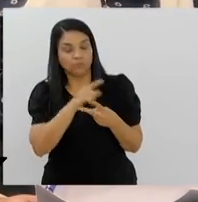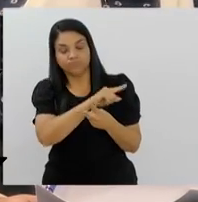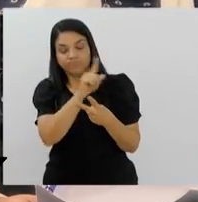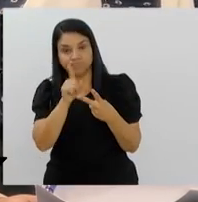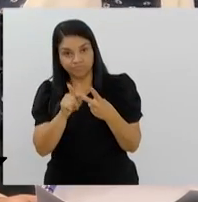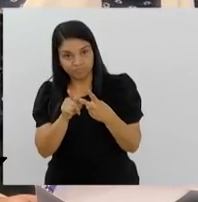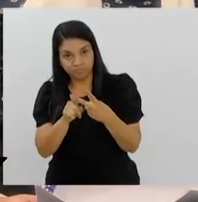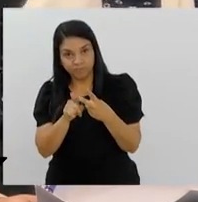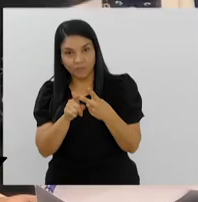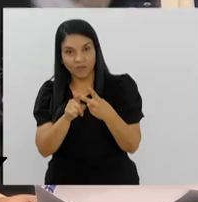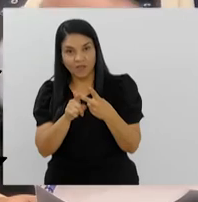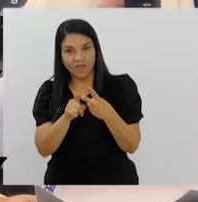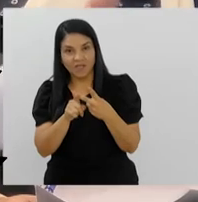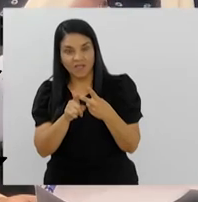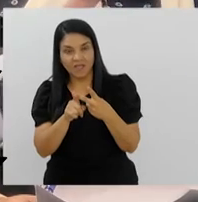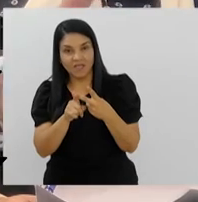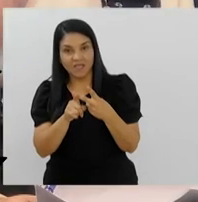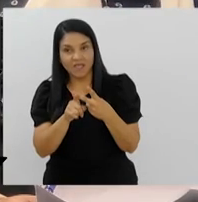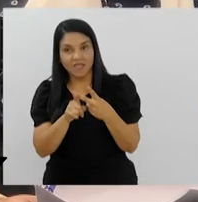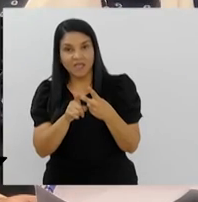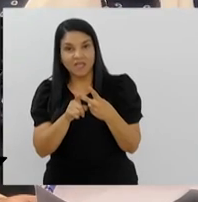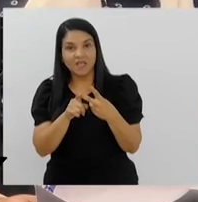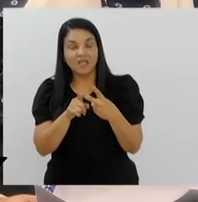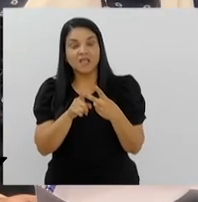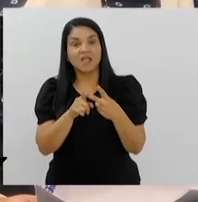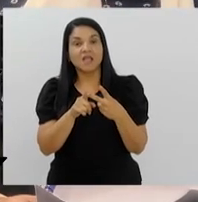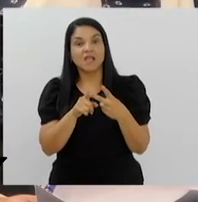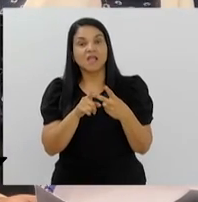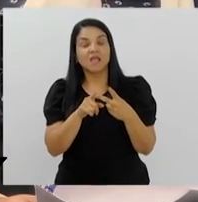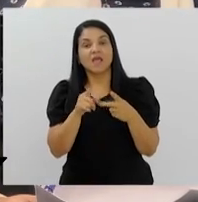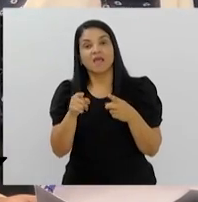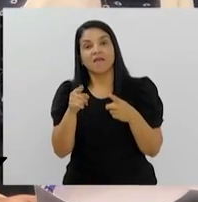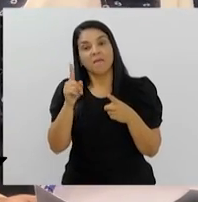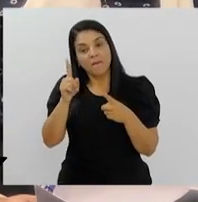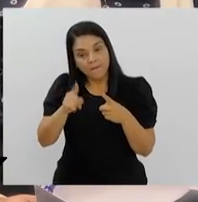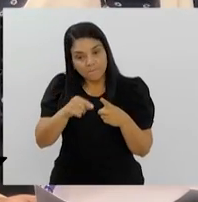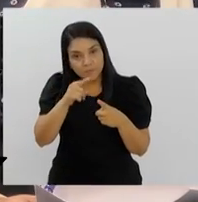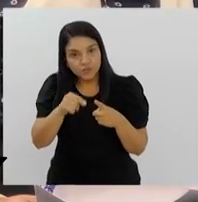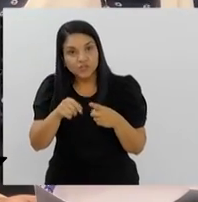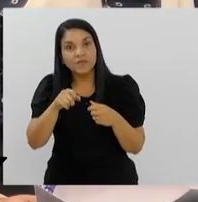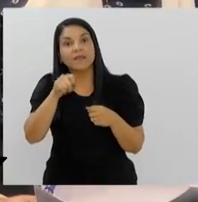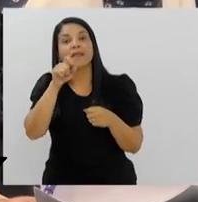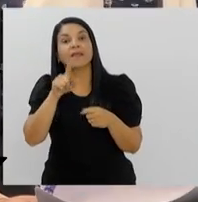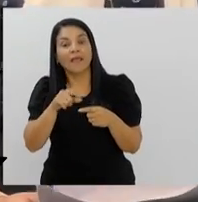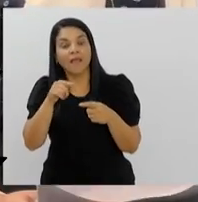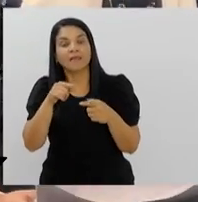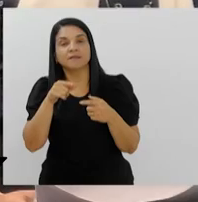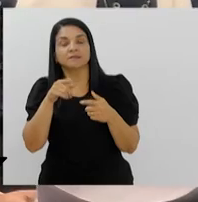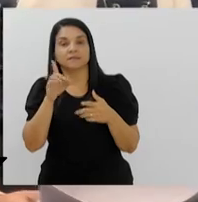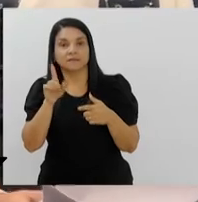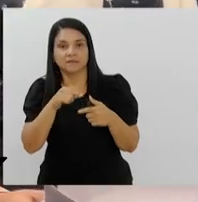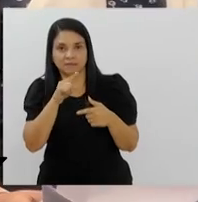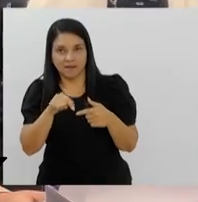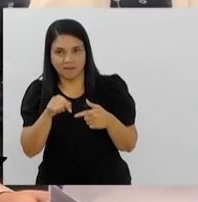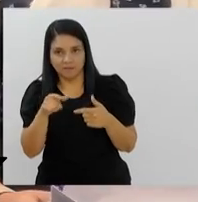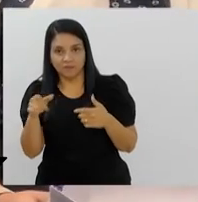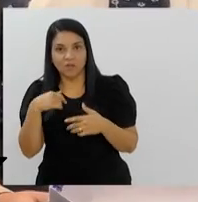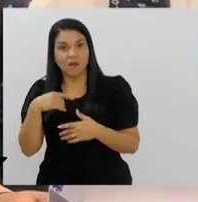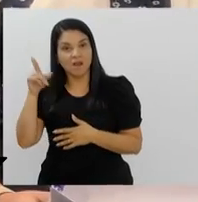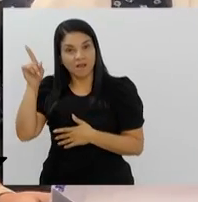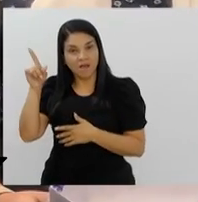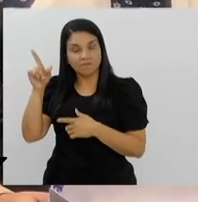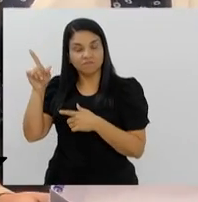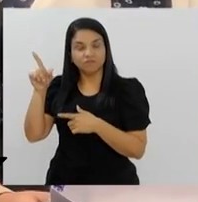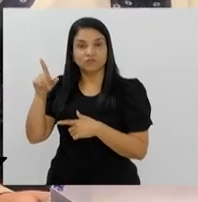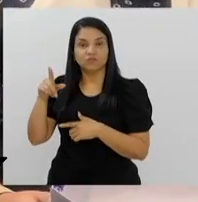impedir cancelar os cancelamentos porque lá na Câmara Federal tiveram a pachorra de chegar lá pro pro pro Deputado Artur